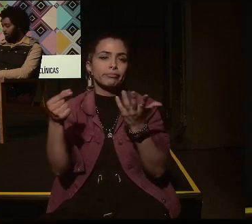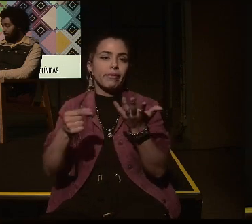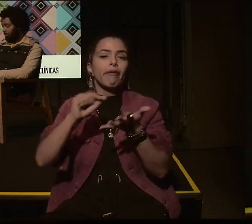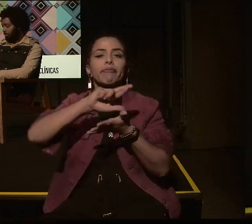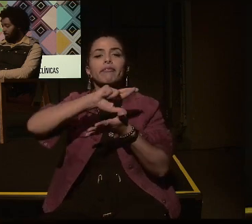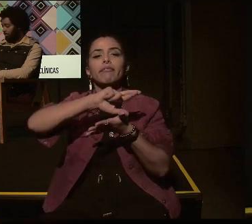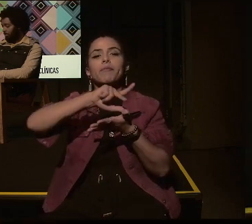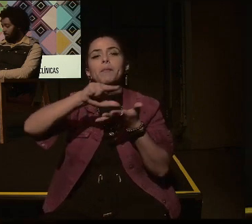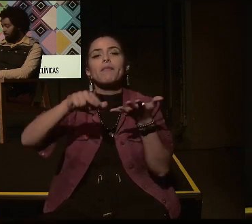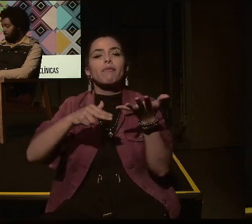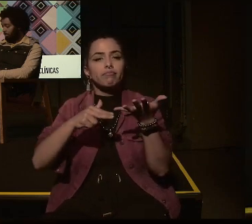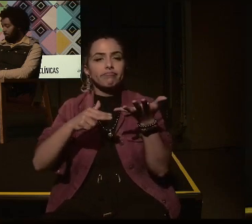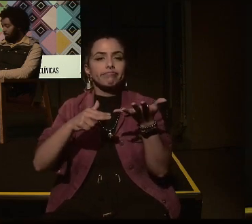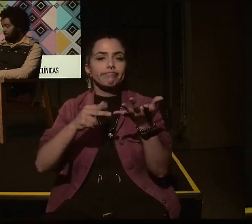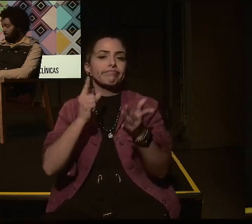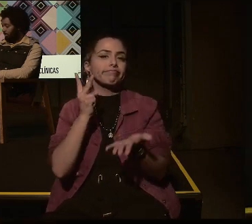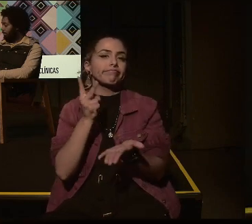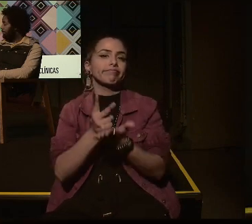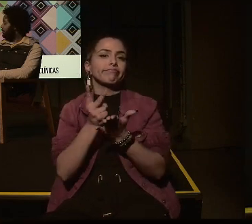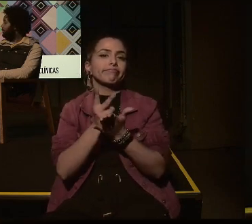o que tem de...